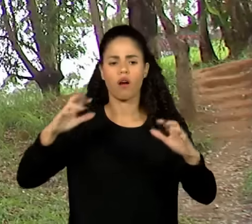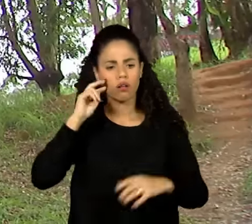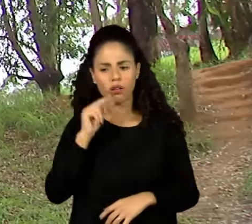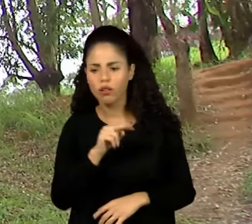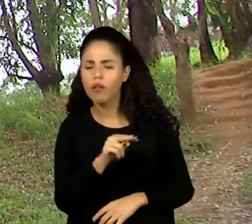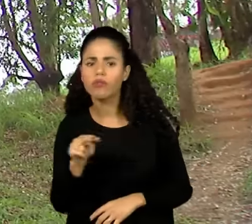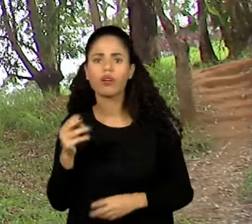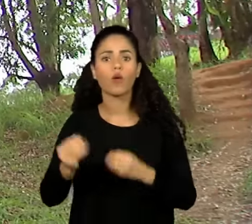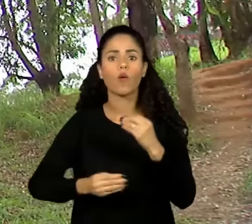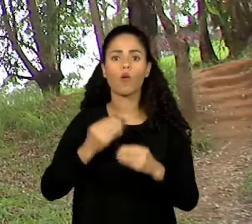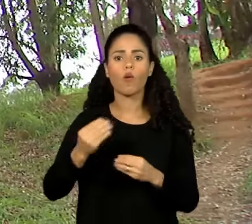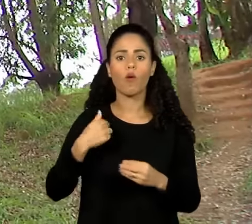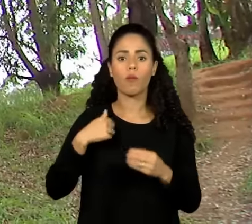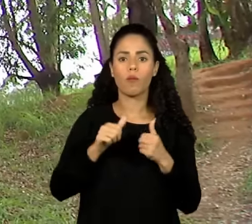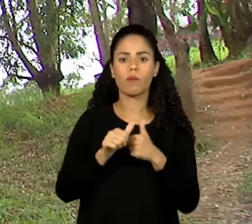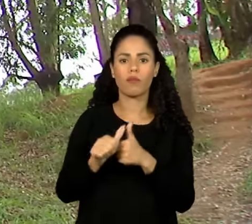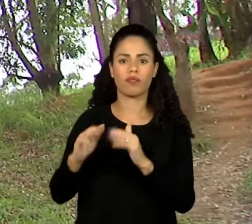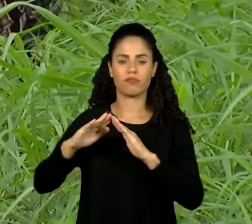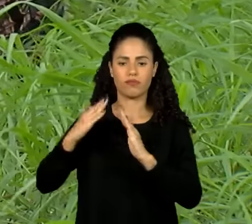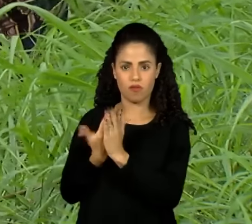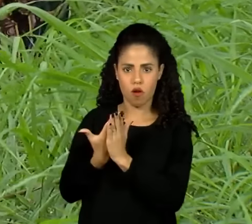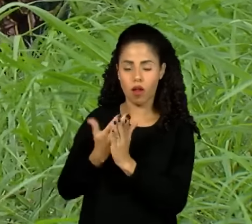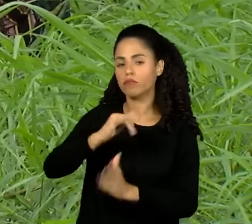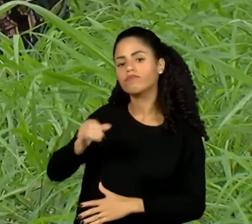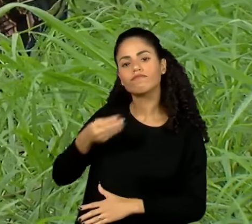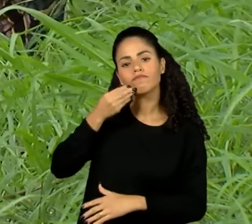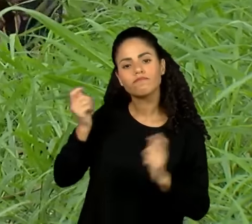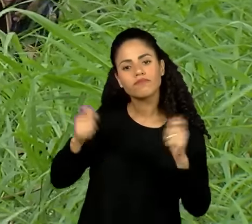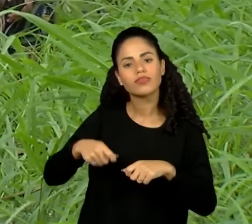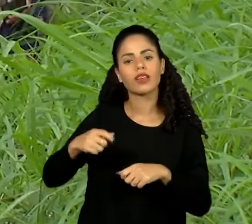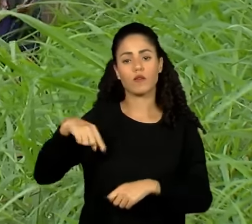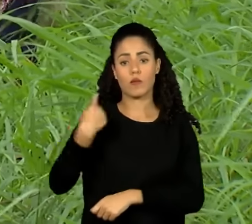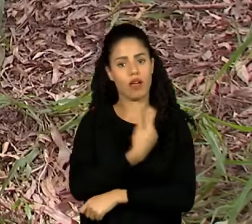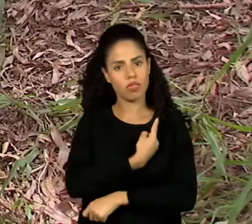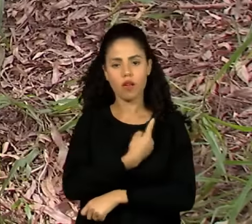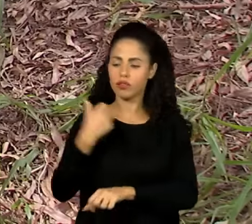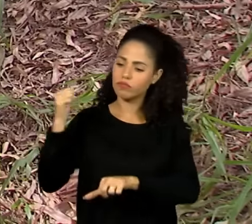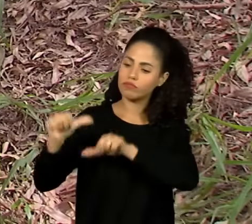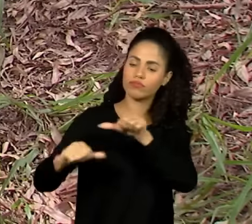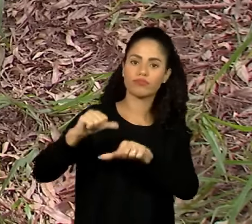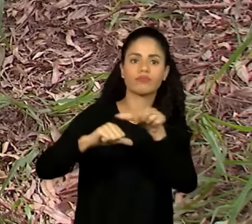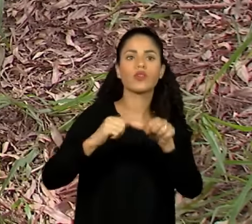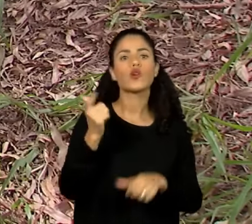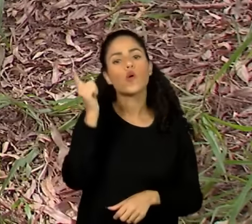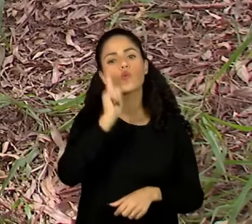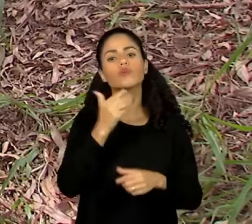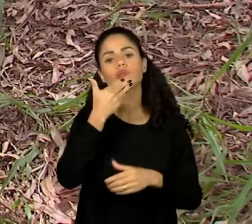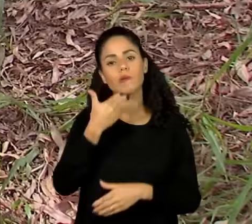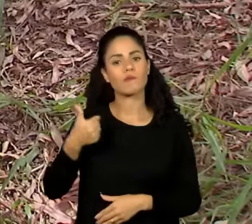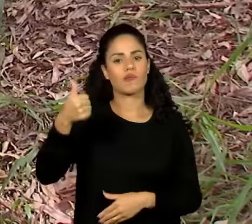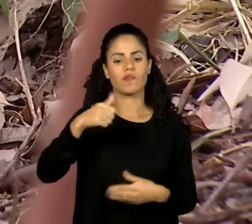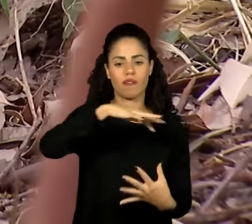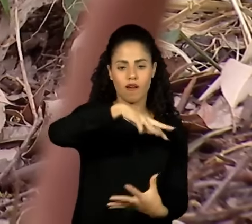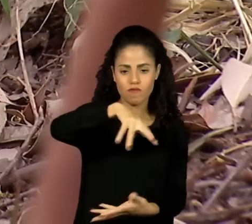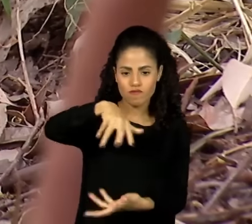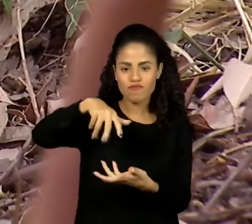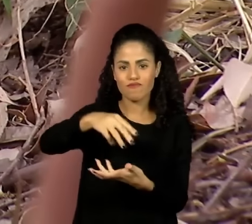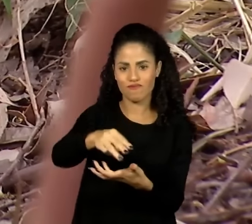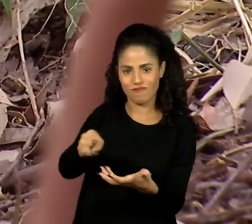bem atrás da escola. É uma oportunidade nova de a gente conseguir melhorar o mundo, de a gente